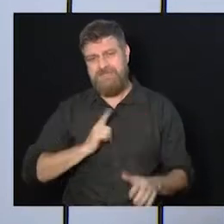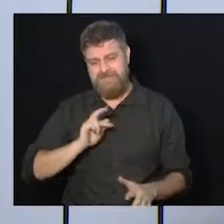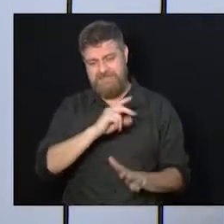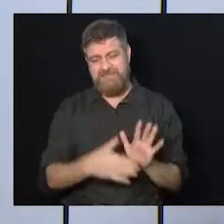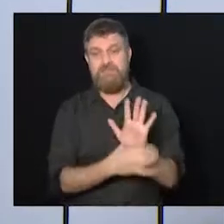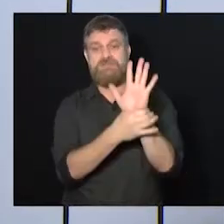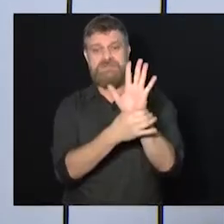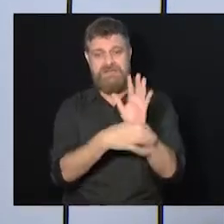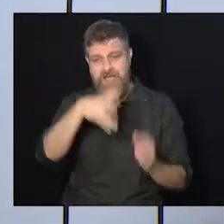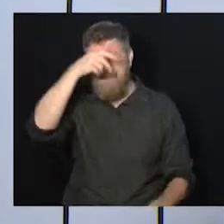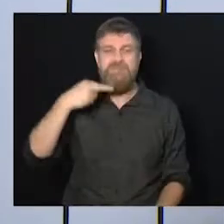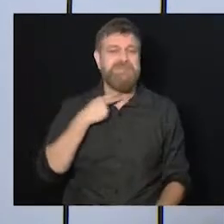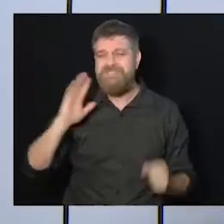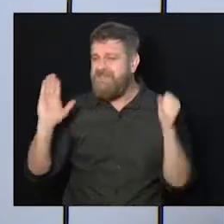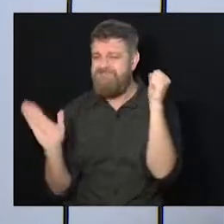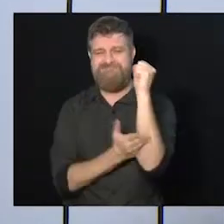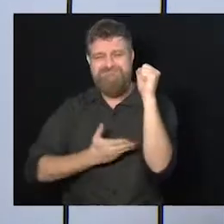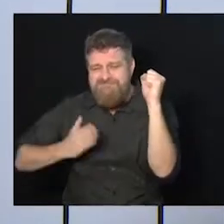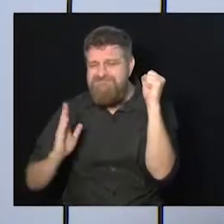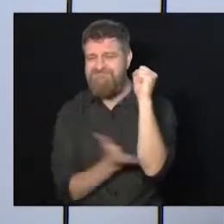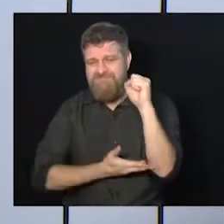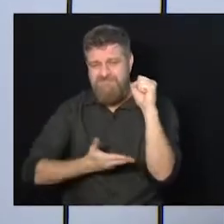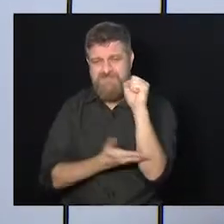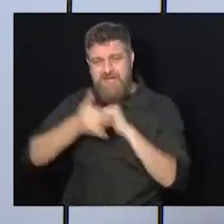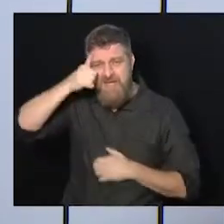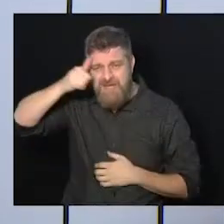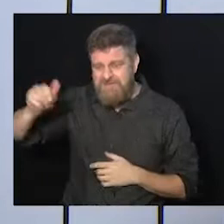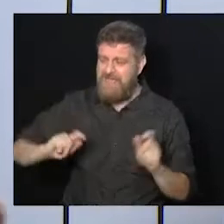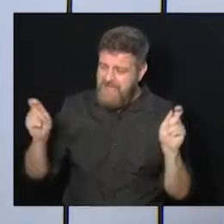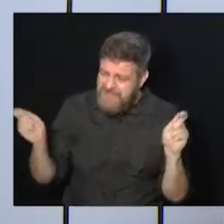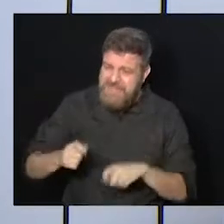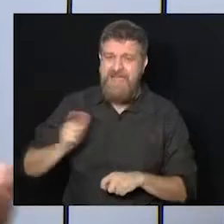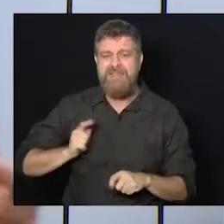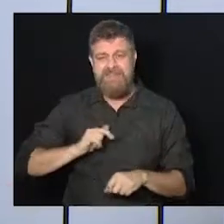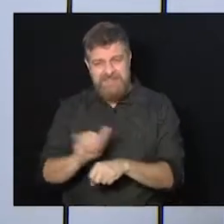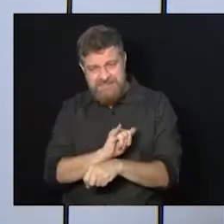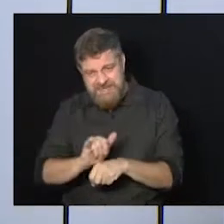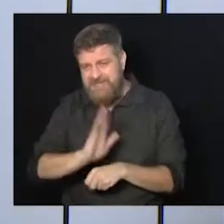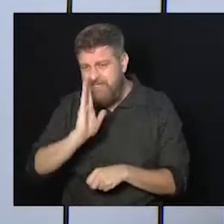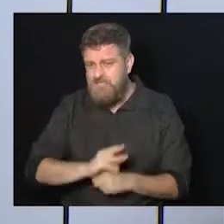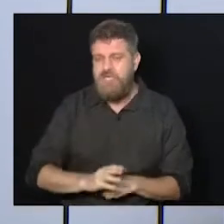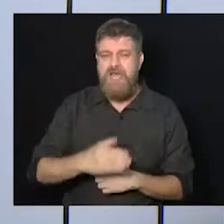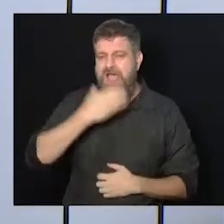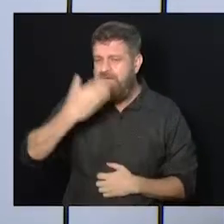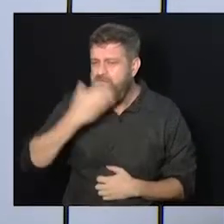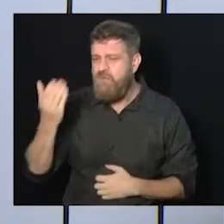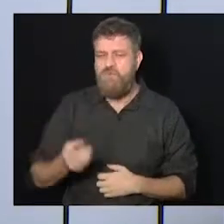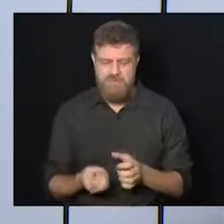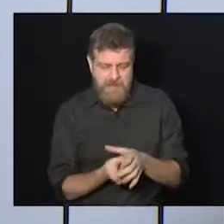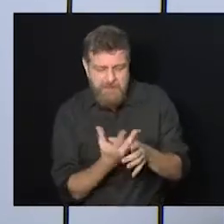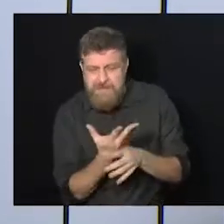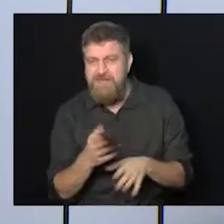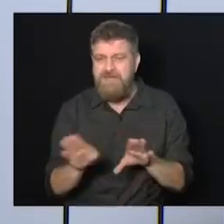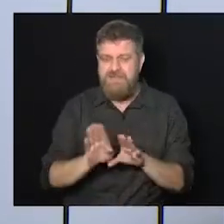sustentável da Amazônia, sem ter que derrubar as árvores. Sim. Seja no extrativismo de plantas e frutas e... Para